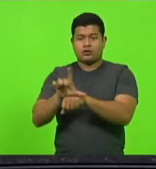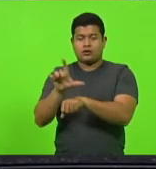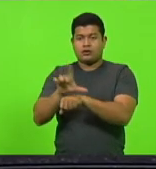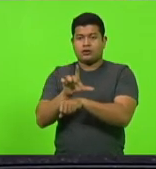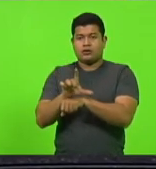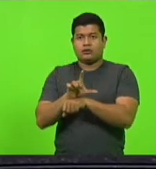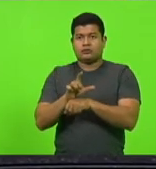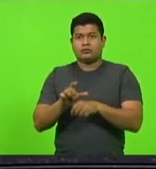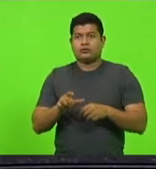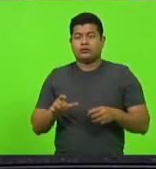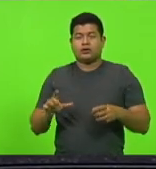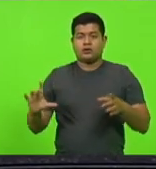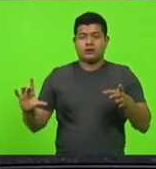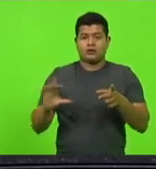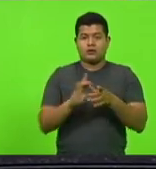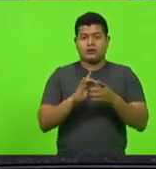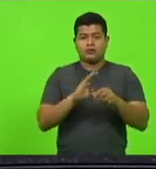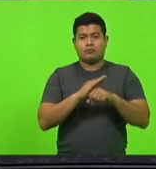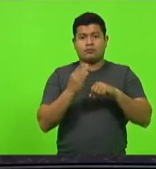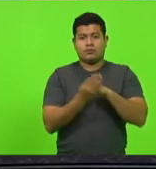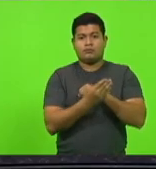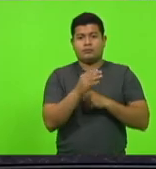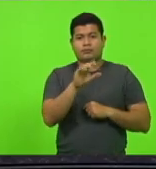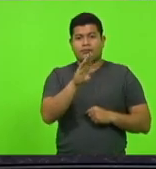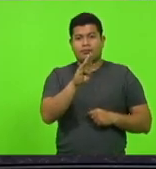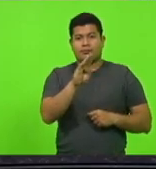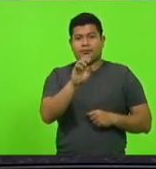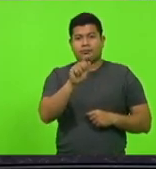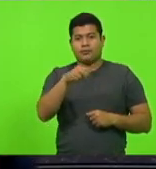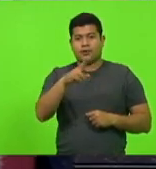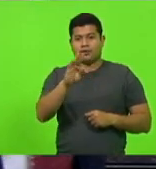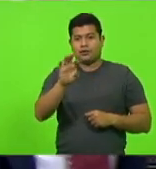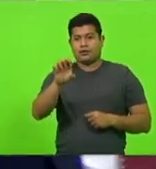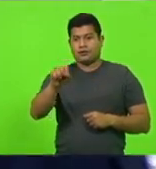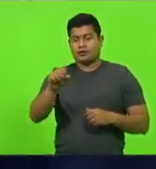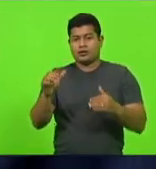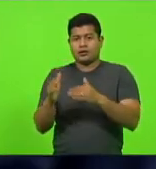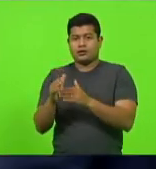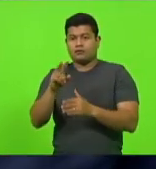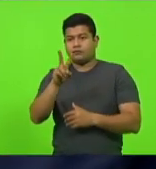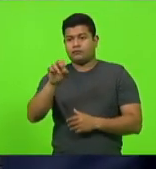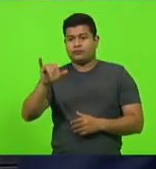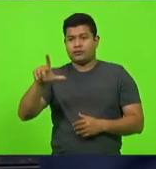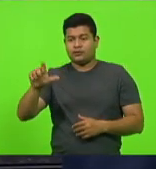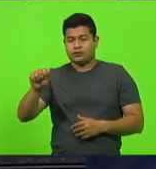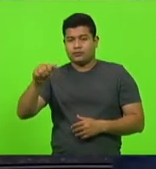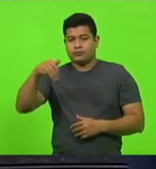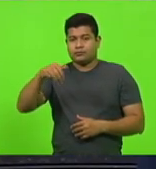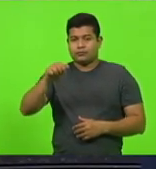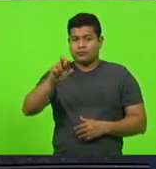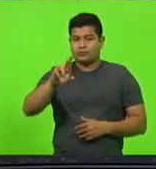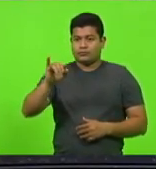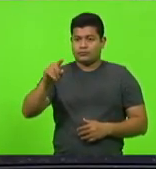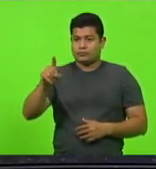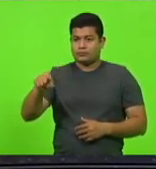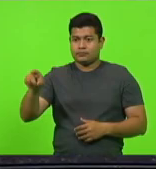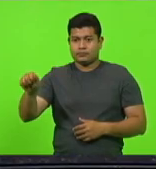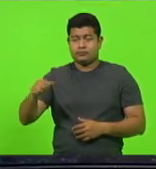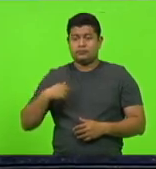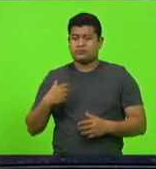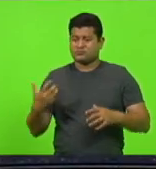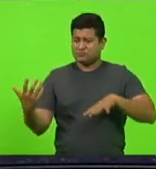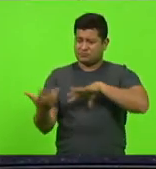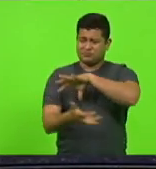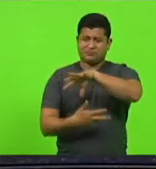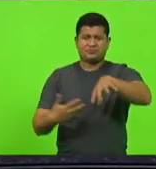Beites com o bairro Vila Maria, Vila Marisa, perdão, E ali está bem caótico o sistema. Então,